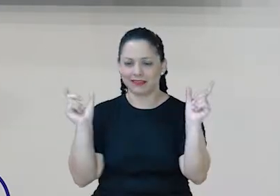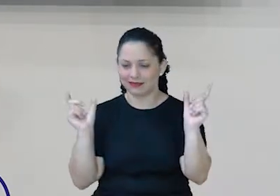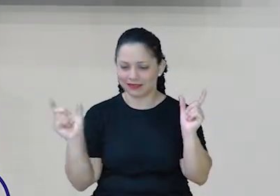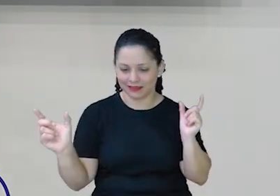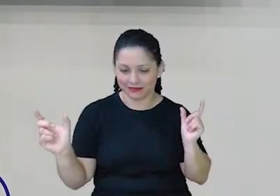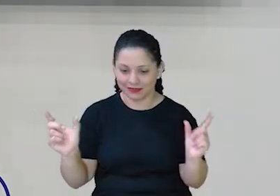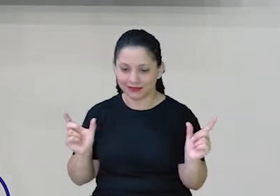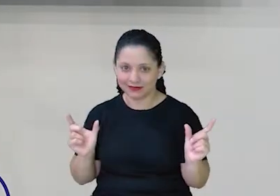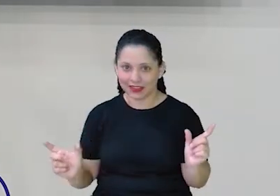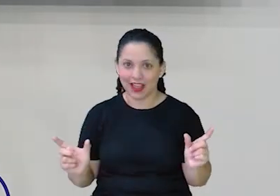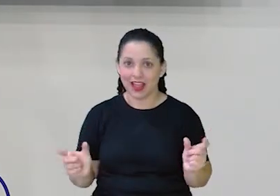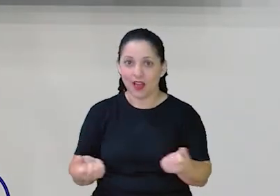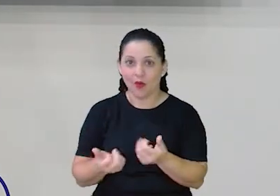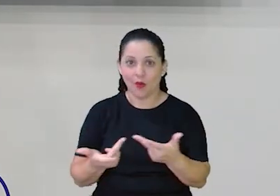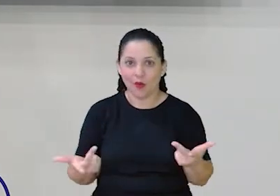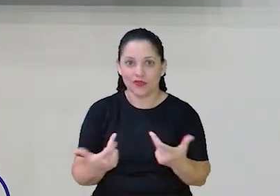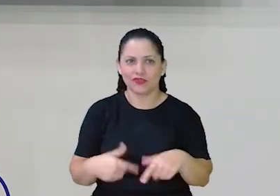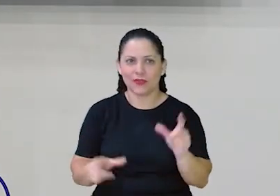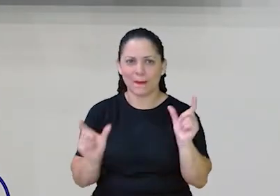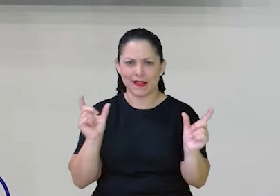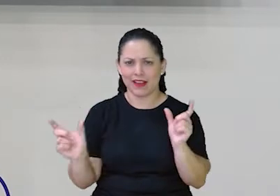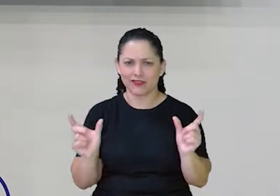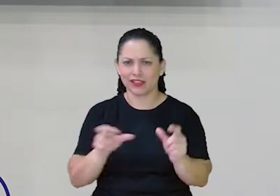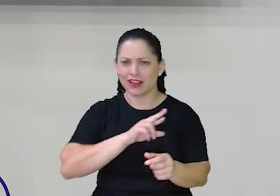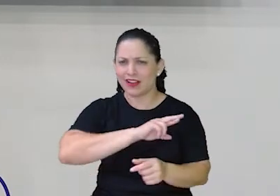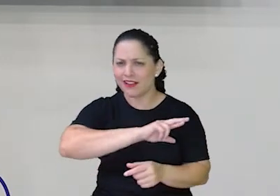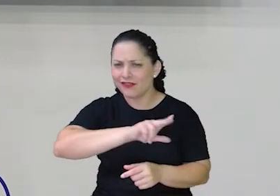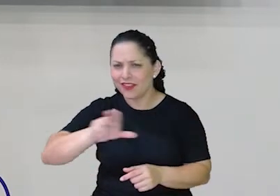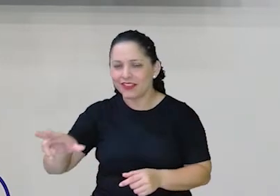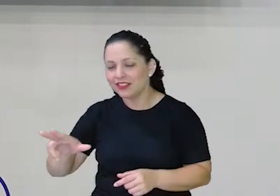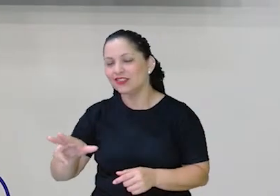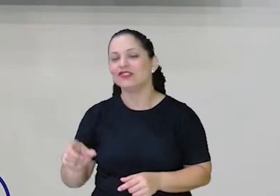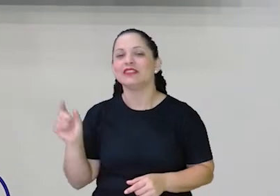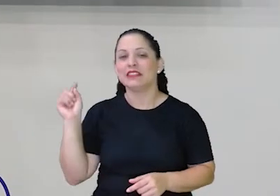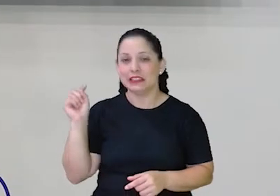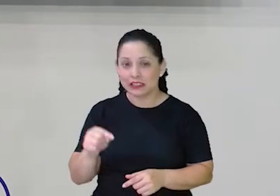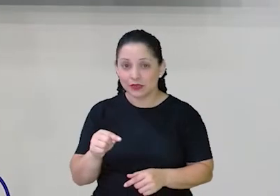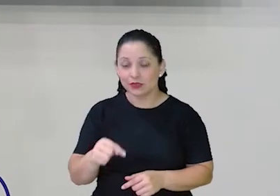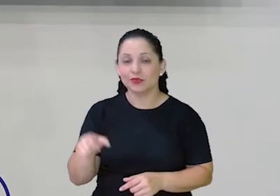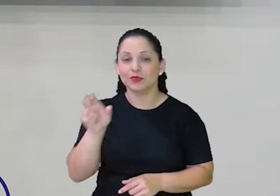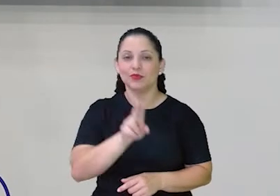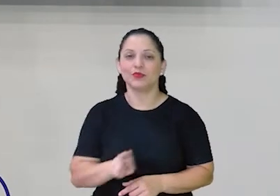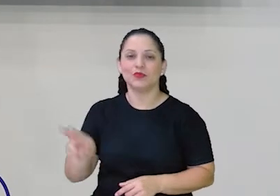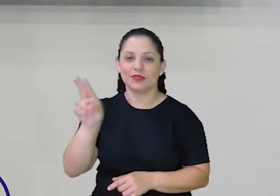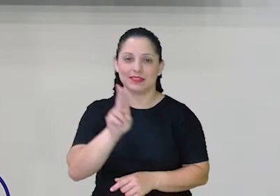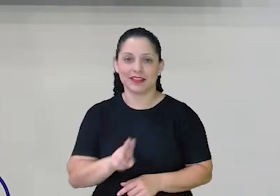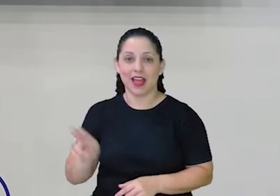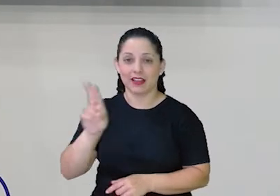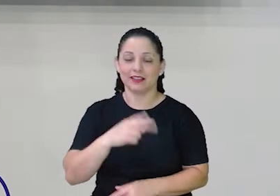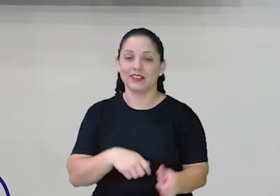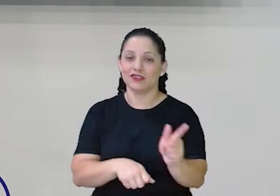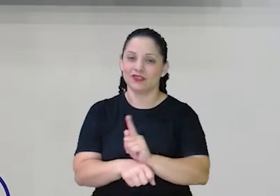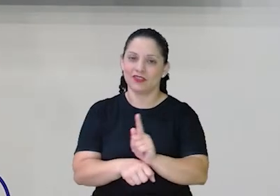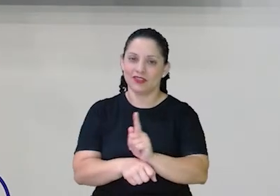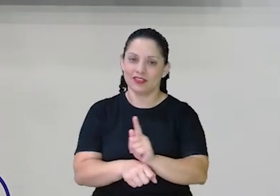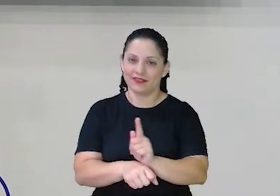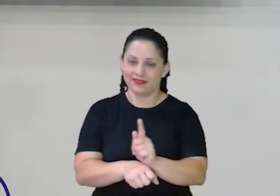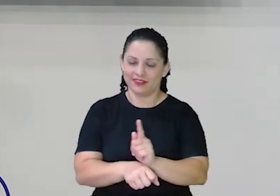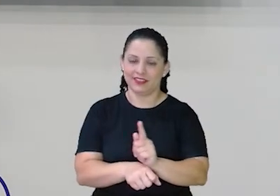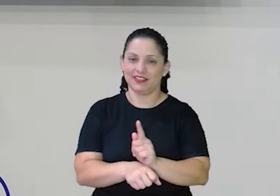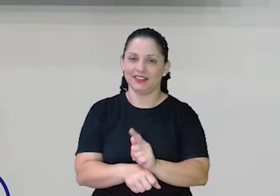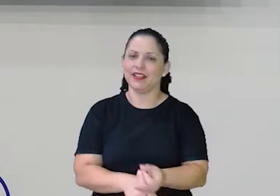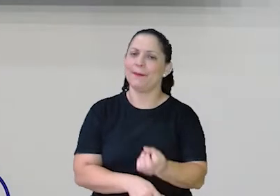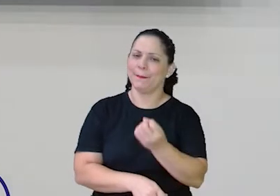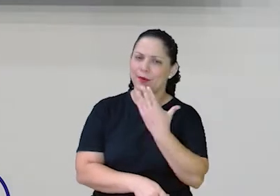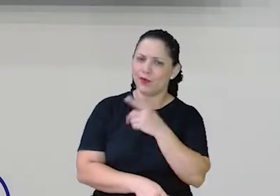mangue, manguezal, morro, montanha. Lembre-se, esses são palavras que são utilizadas muito na geografia. E é